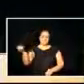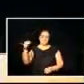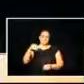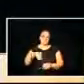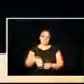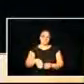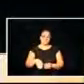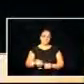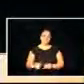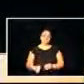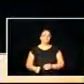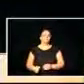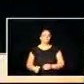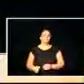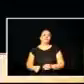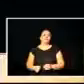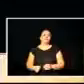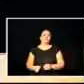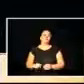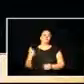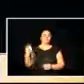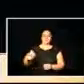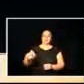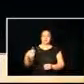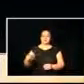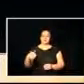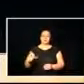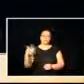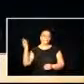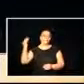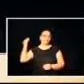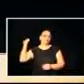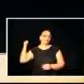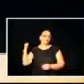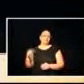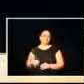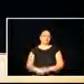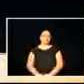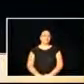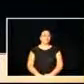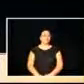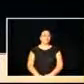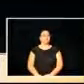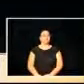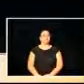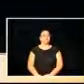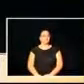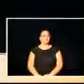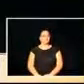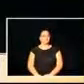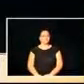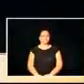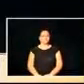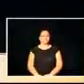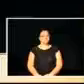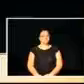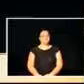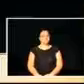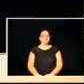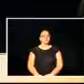pensamento futurístico, um pensamento a médio e longo prazo de uma cidade que, de fato, nós queremos. Prova disso, nós